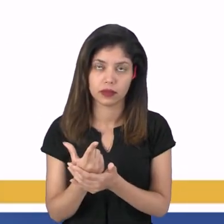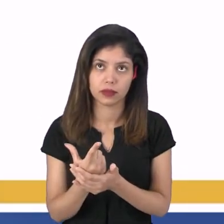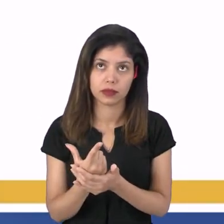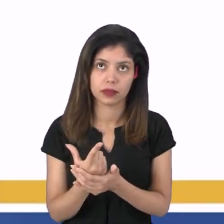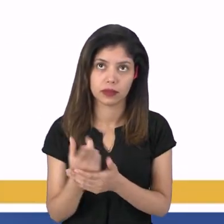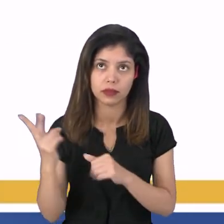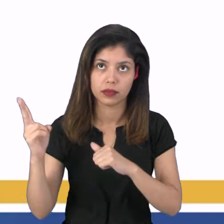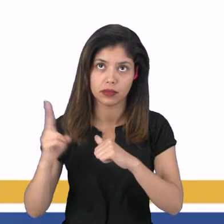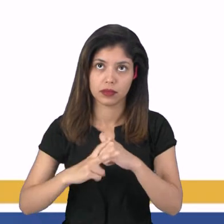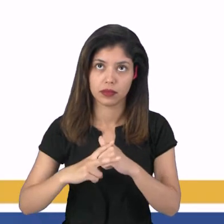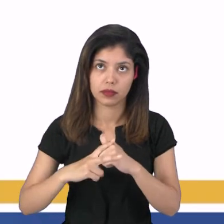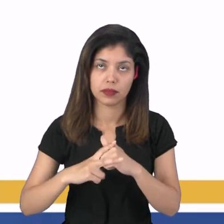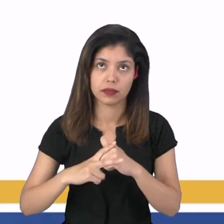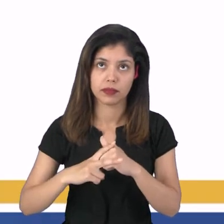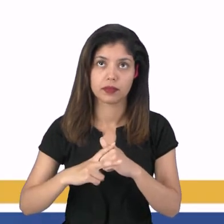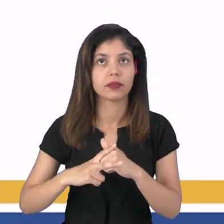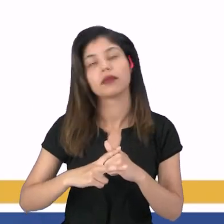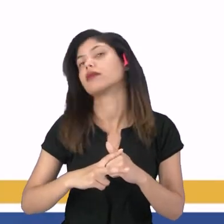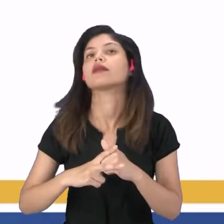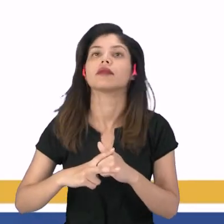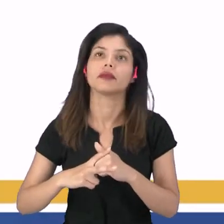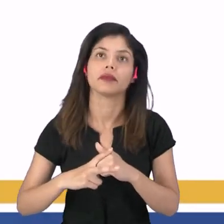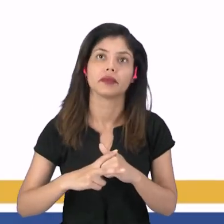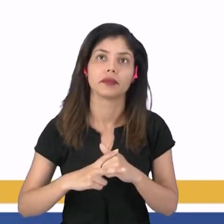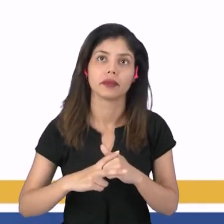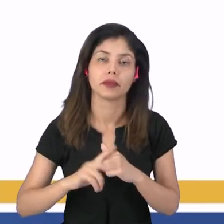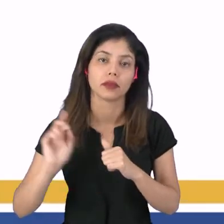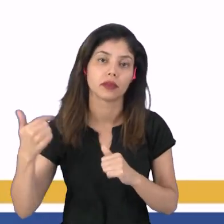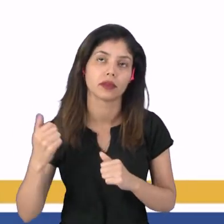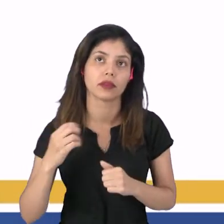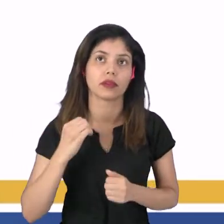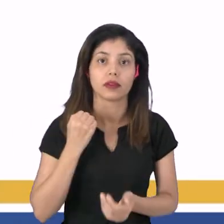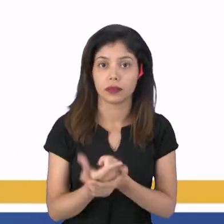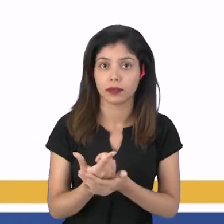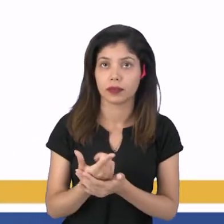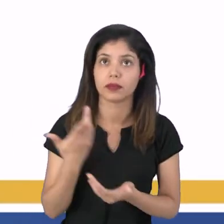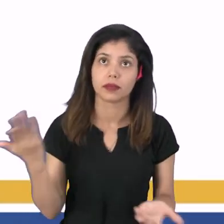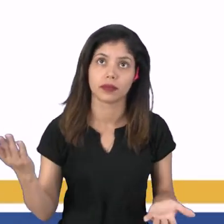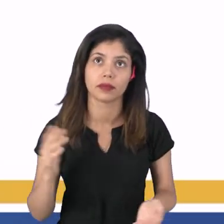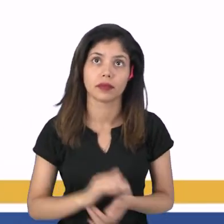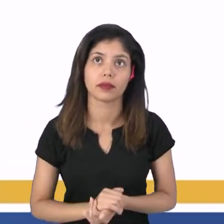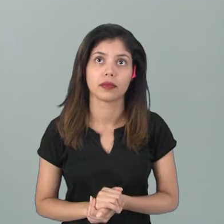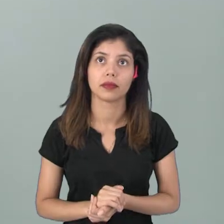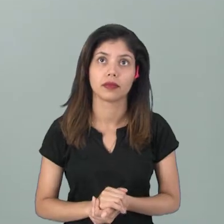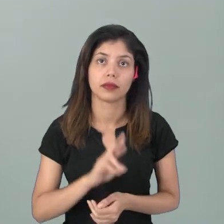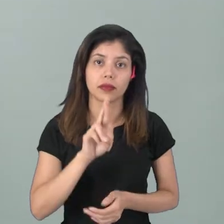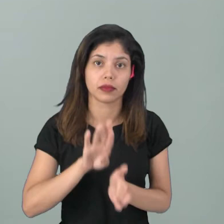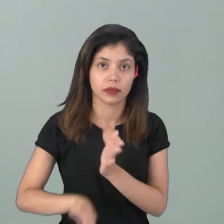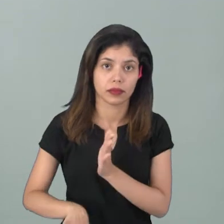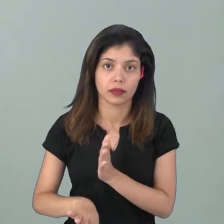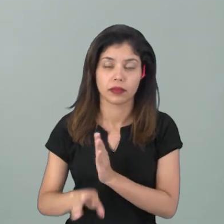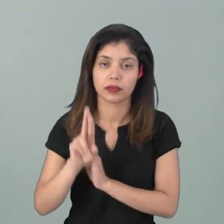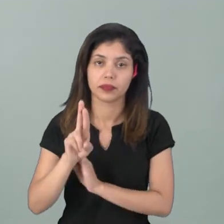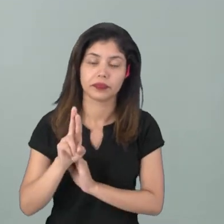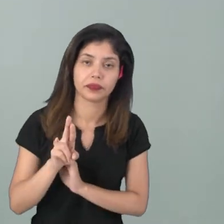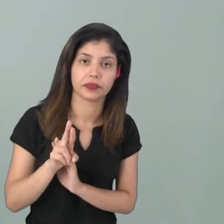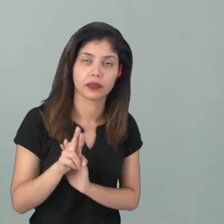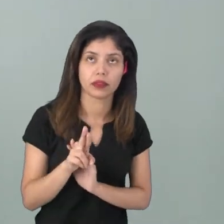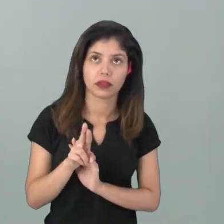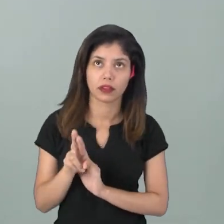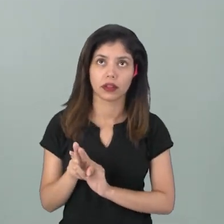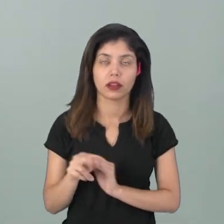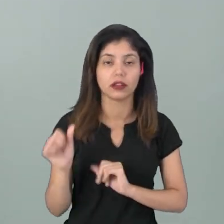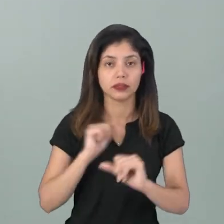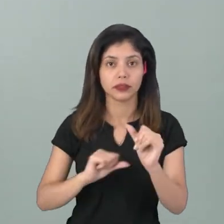o comprar, né? Aí a gente acaba surgindo uma outra palavra, que é compra. Então, ao invés de ter o R, a gente retira. E aí a gente